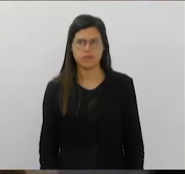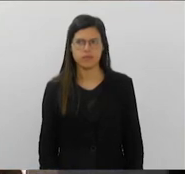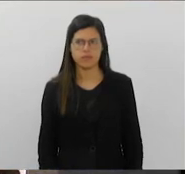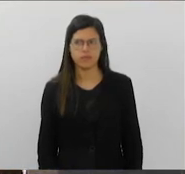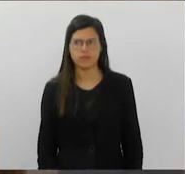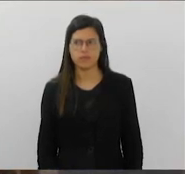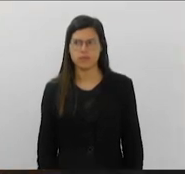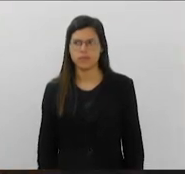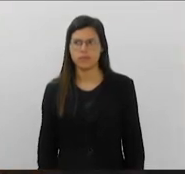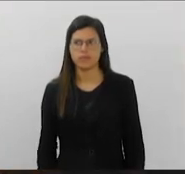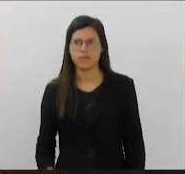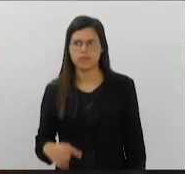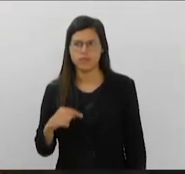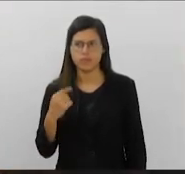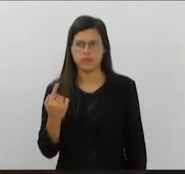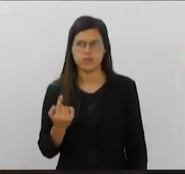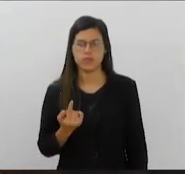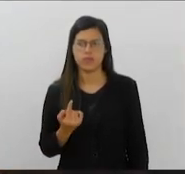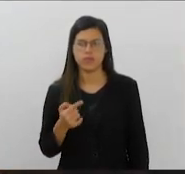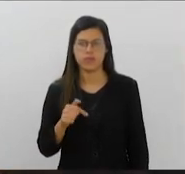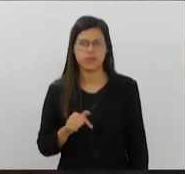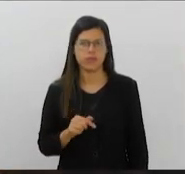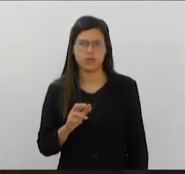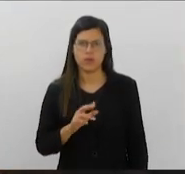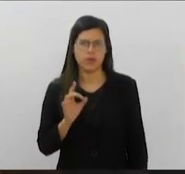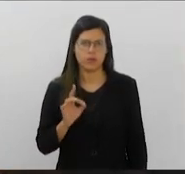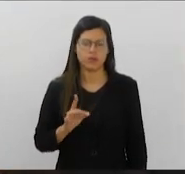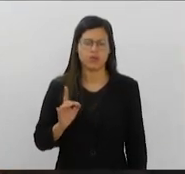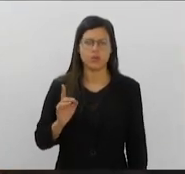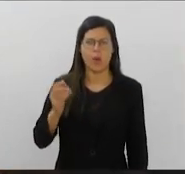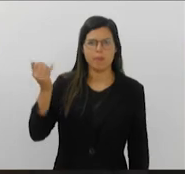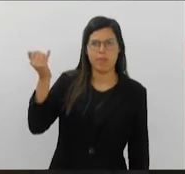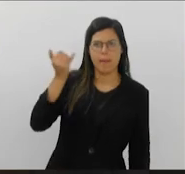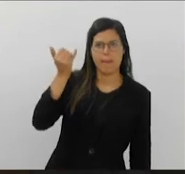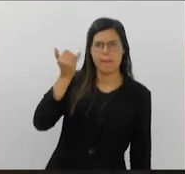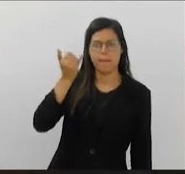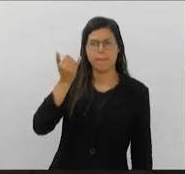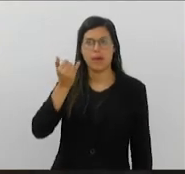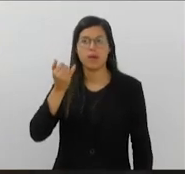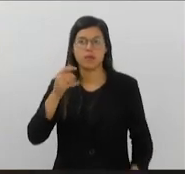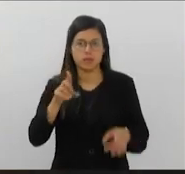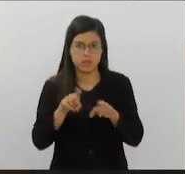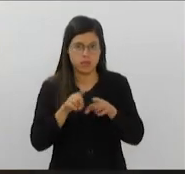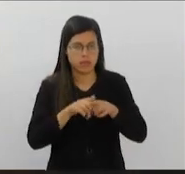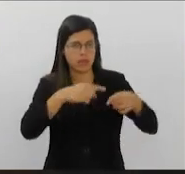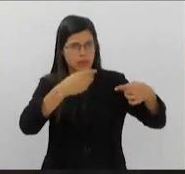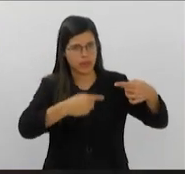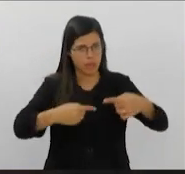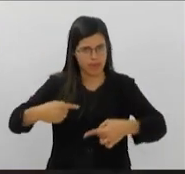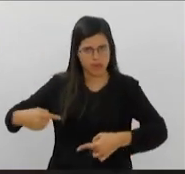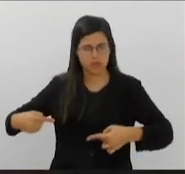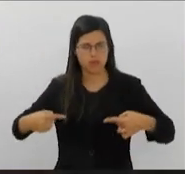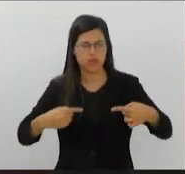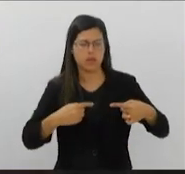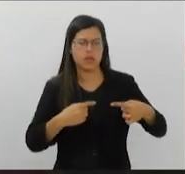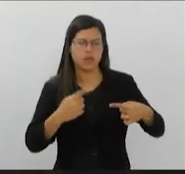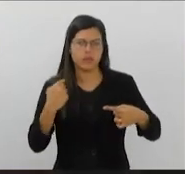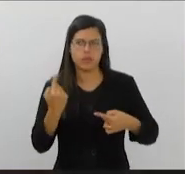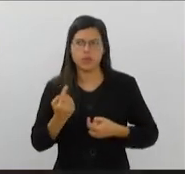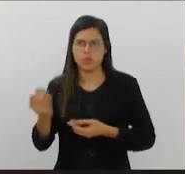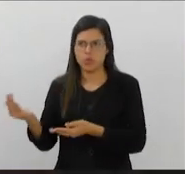nós estamos aqui não é somente para ouvir, é também para debater. Nós somos uma